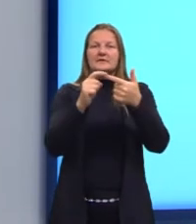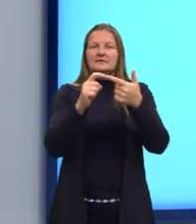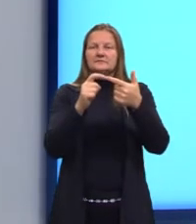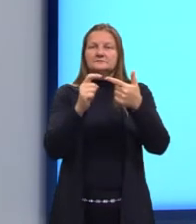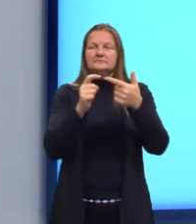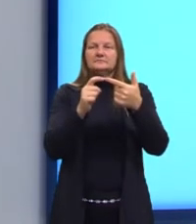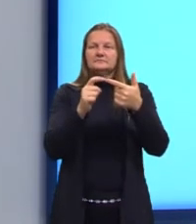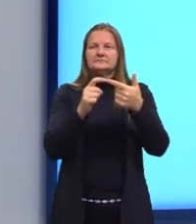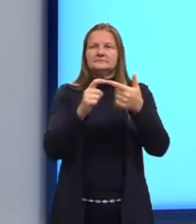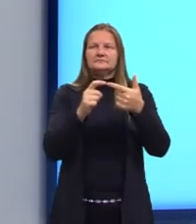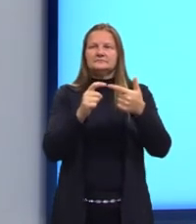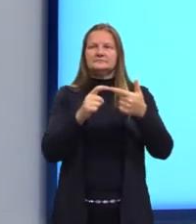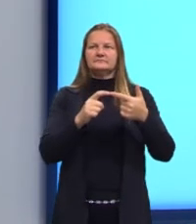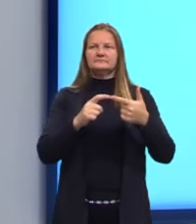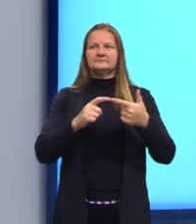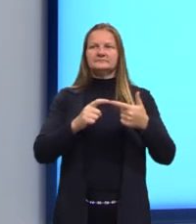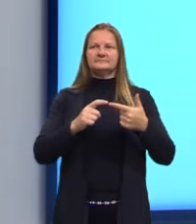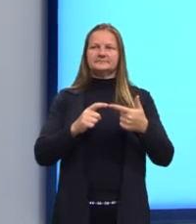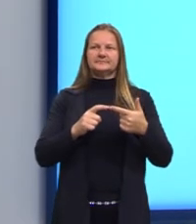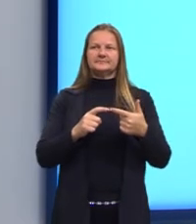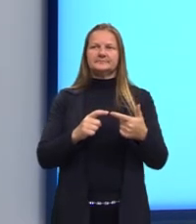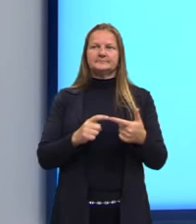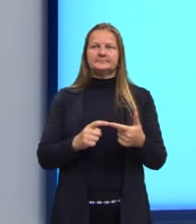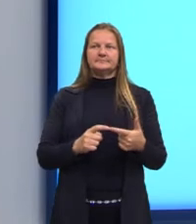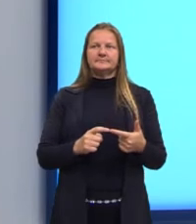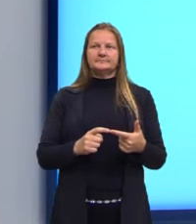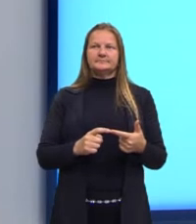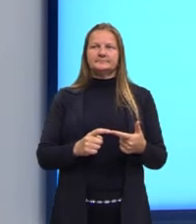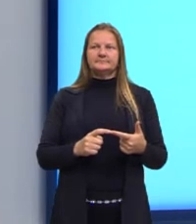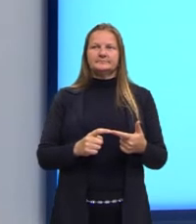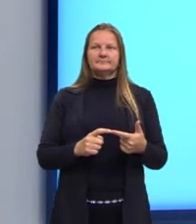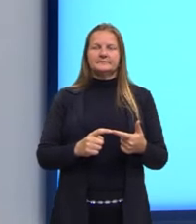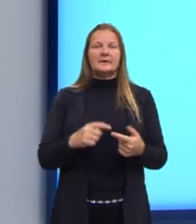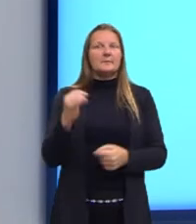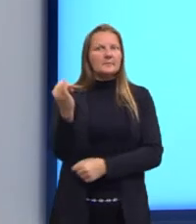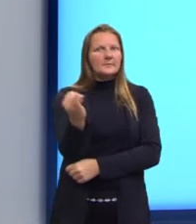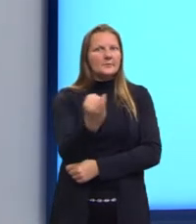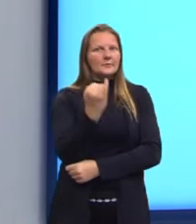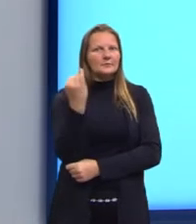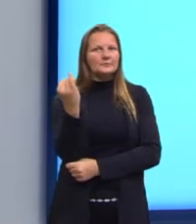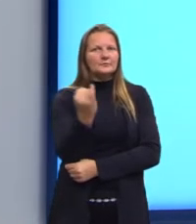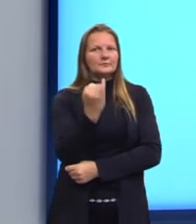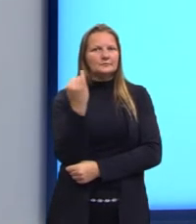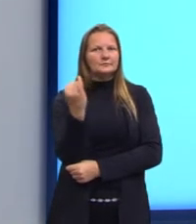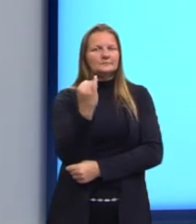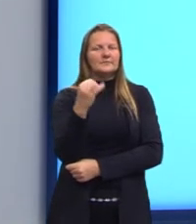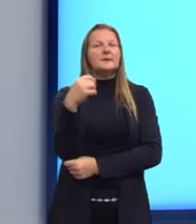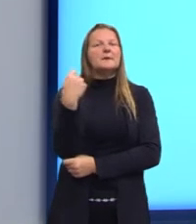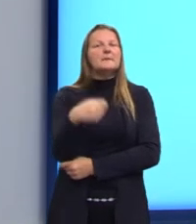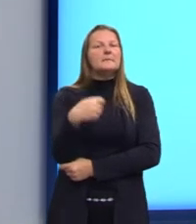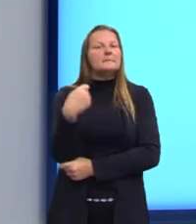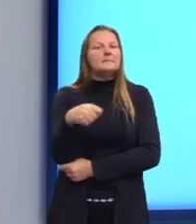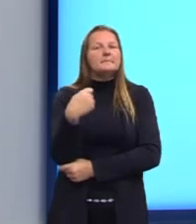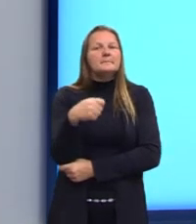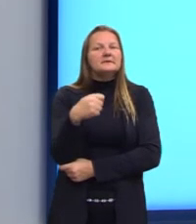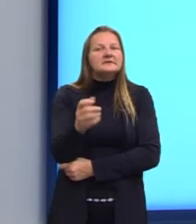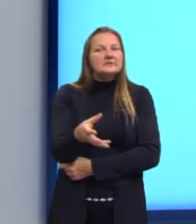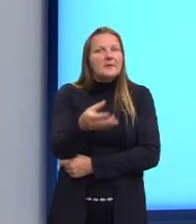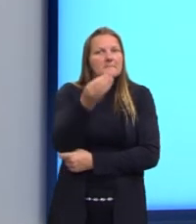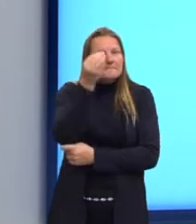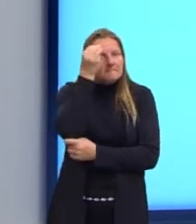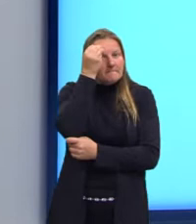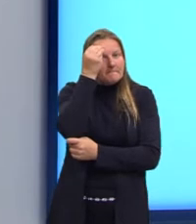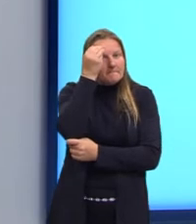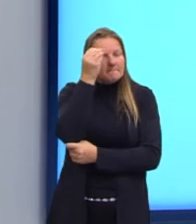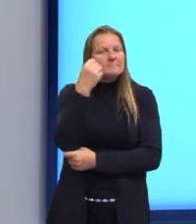essa daqui também ela é fundamental essa a gente precisa ter na